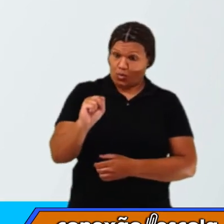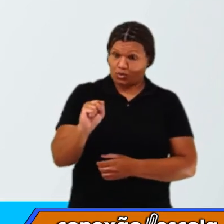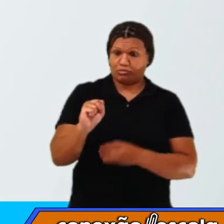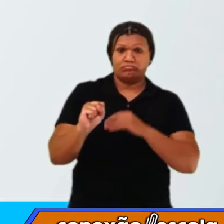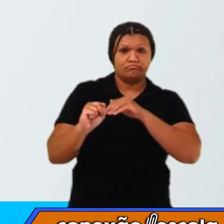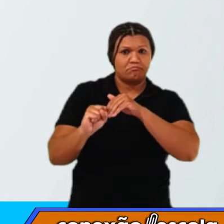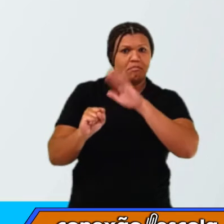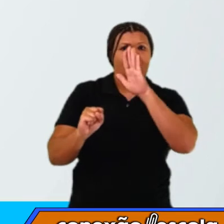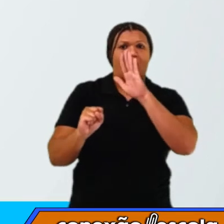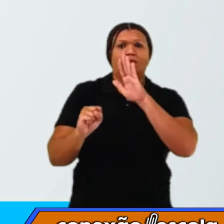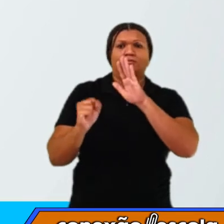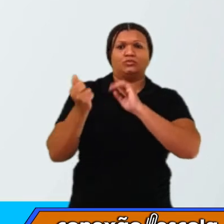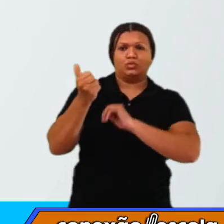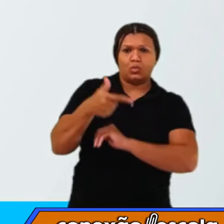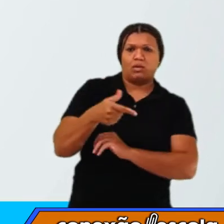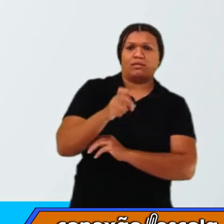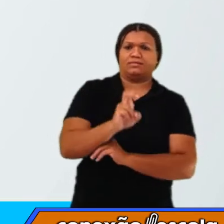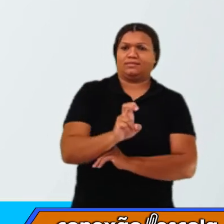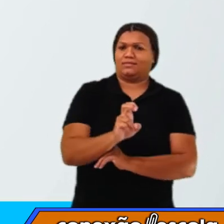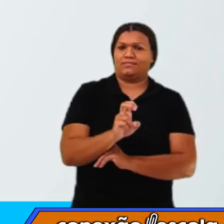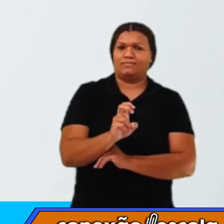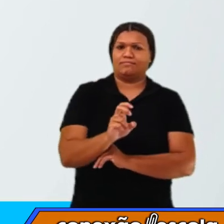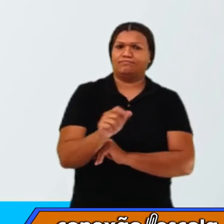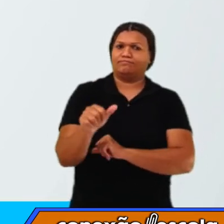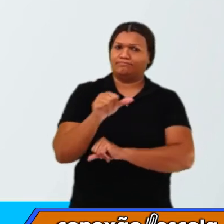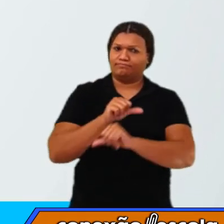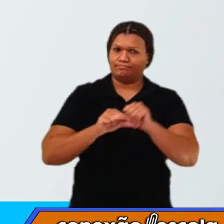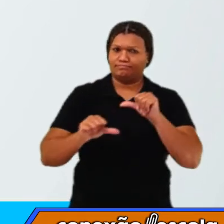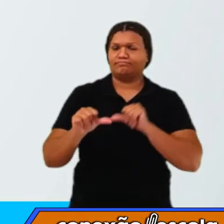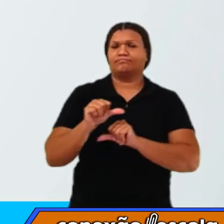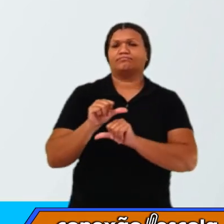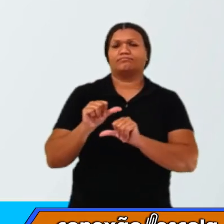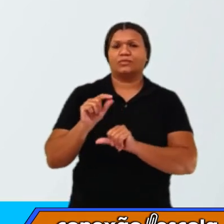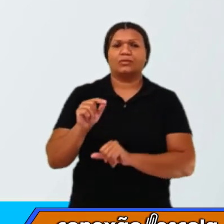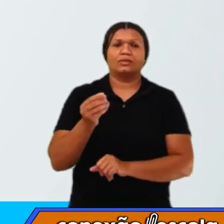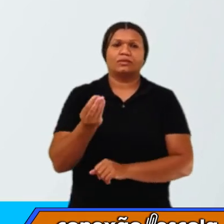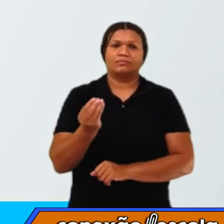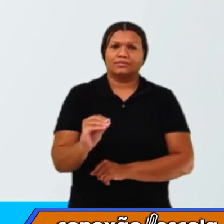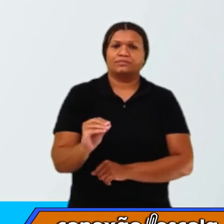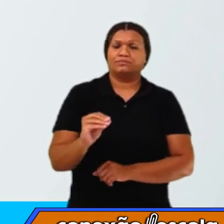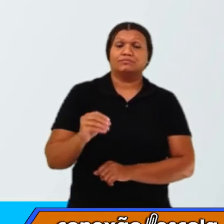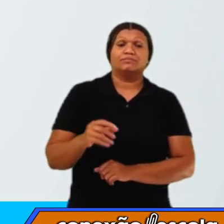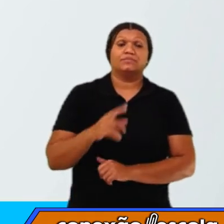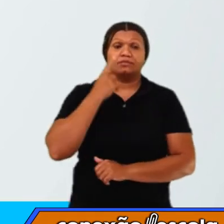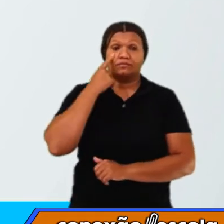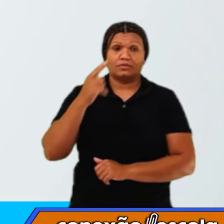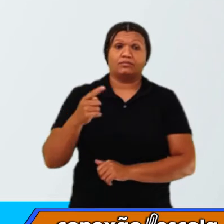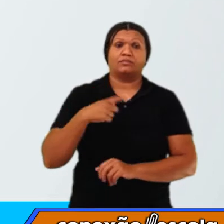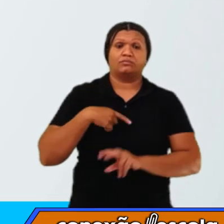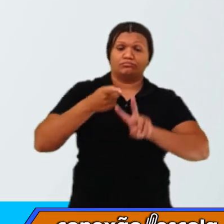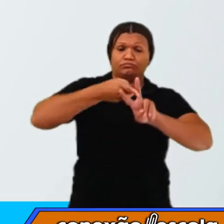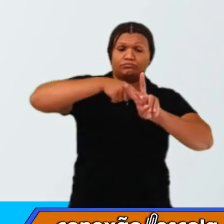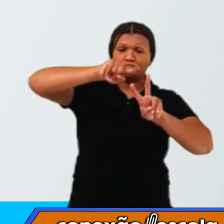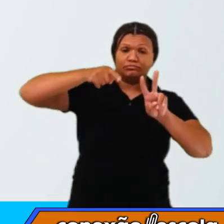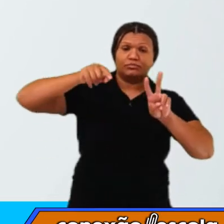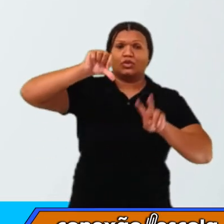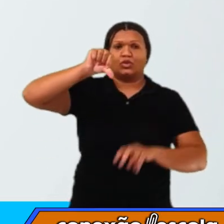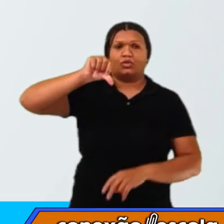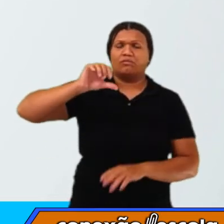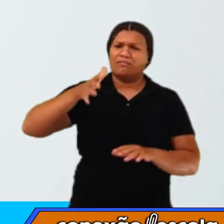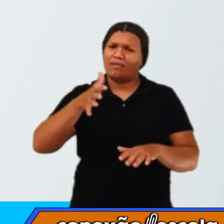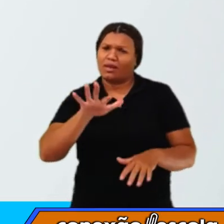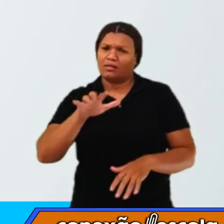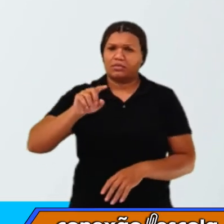cinco Então vai aumentar a unidade lá no zero ó aqui que vai acontecer raiz cúbica de 9 deu a próxima da